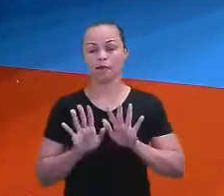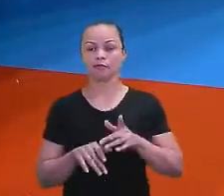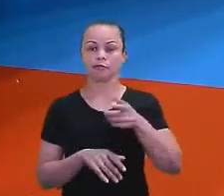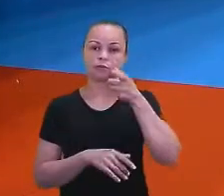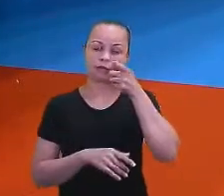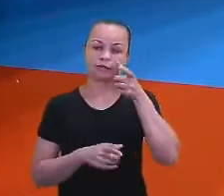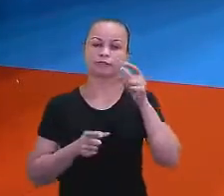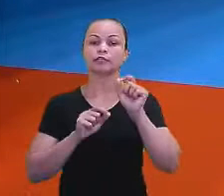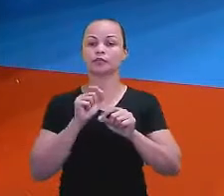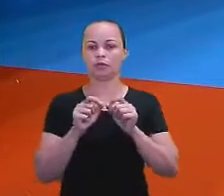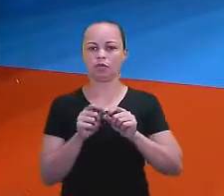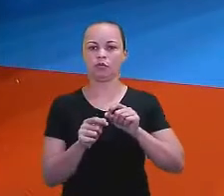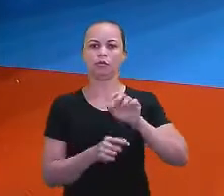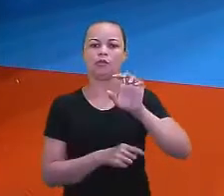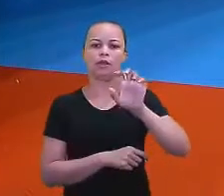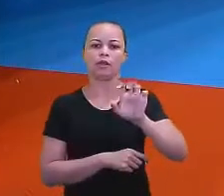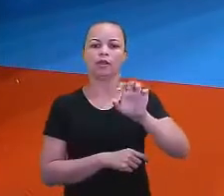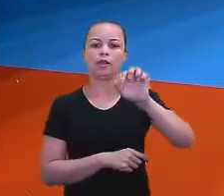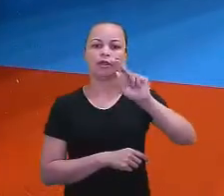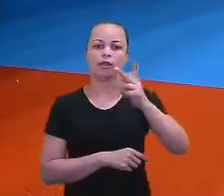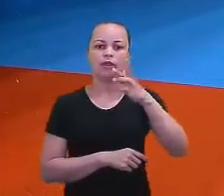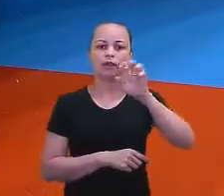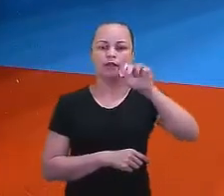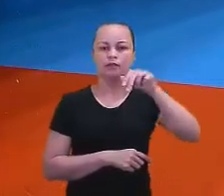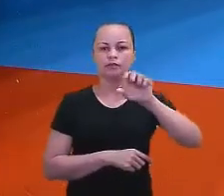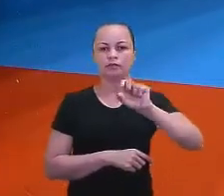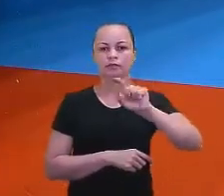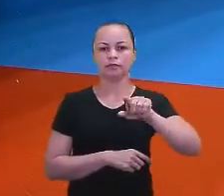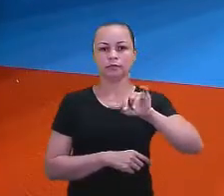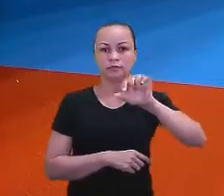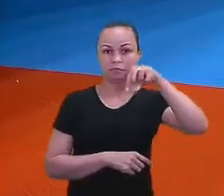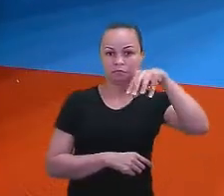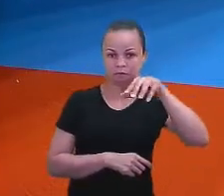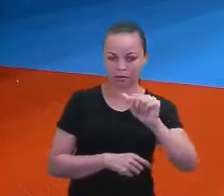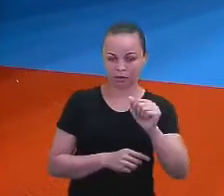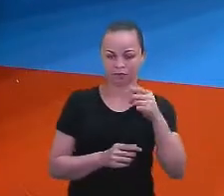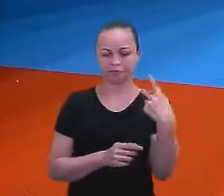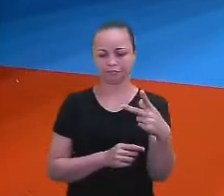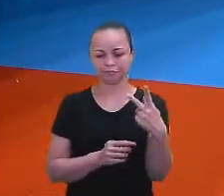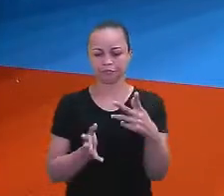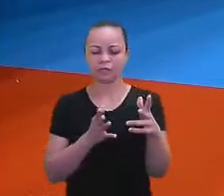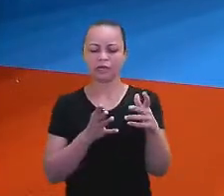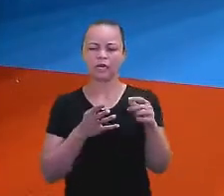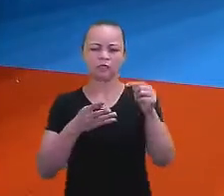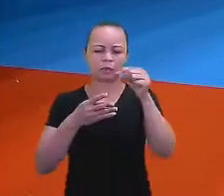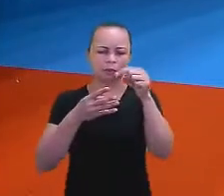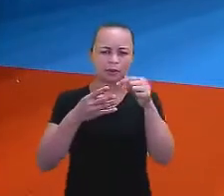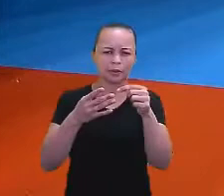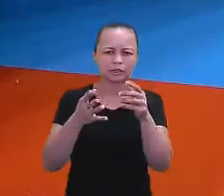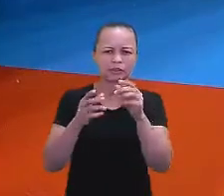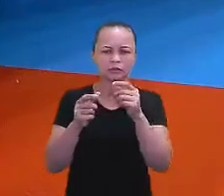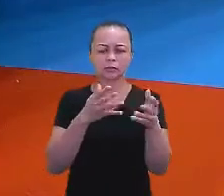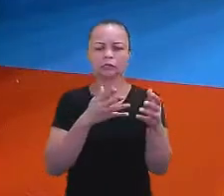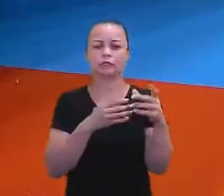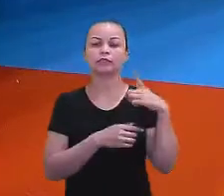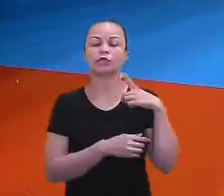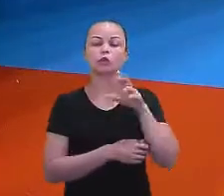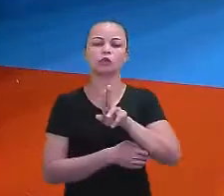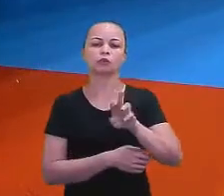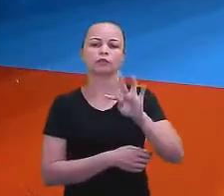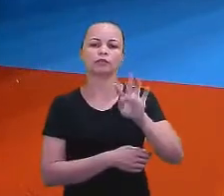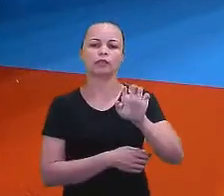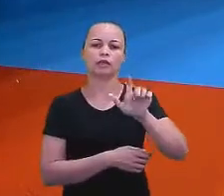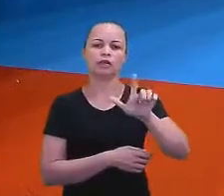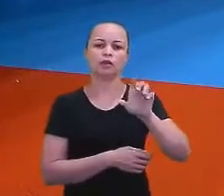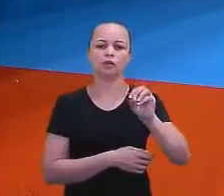tem uma enzima que ela faz uma espécie de manutenção desses telômeros, das regiões, dessas pontinhas, chamada de telomerase. Ela vai lá